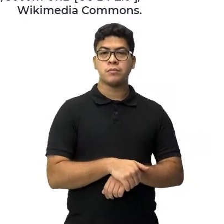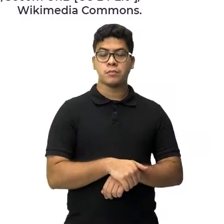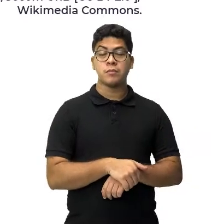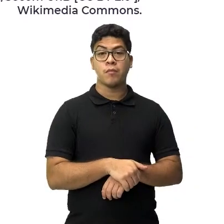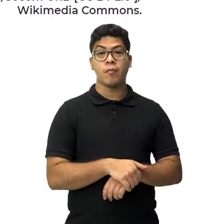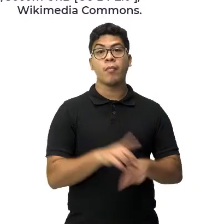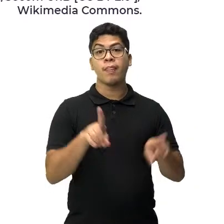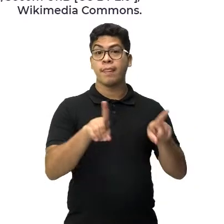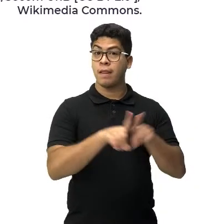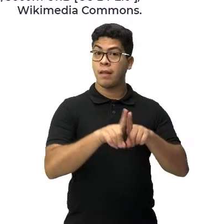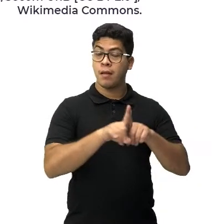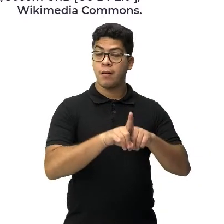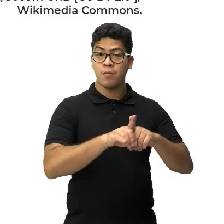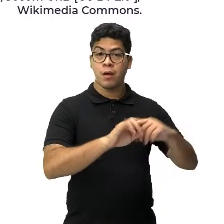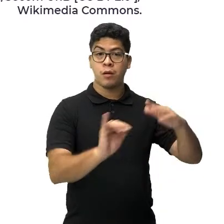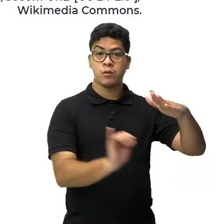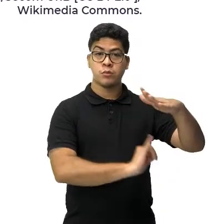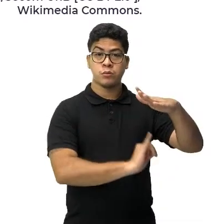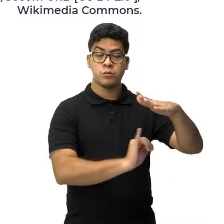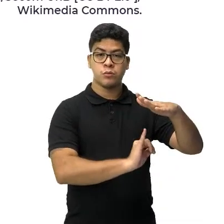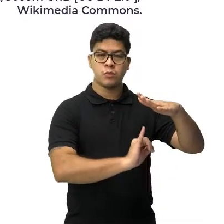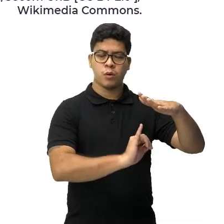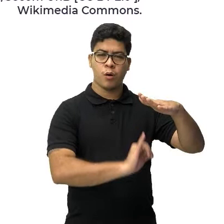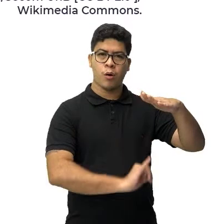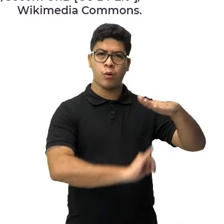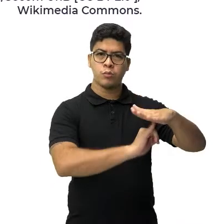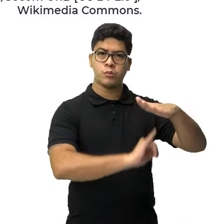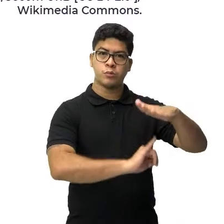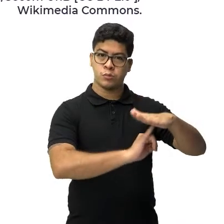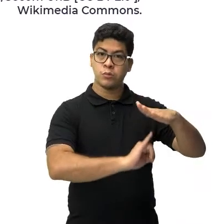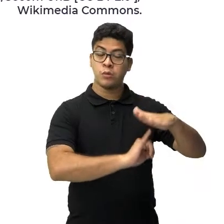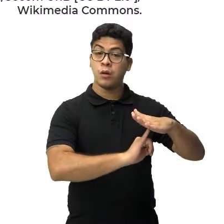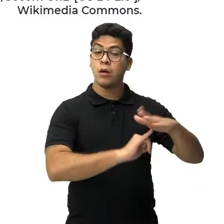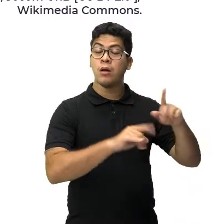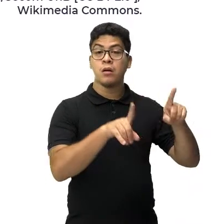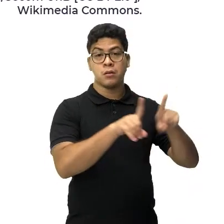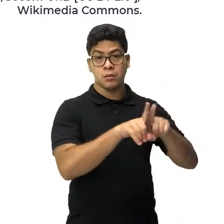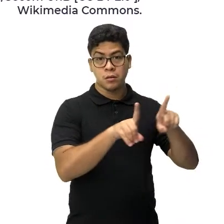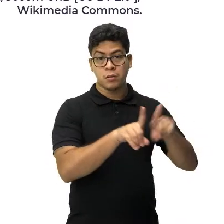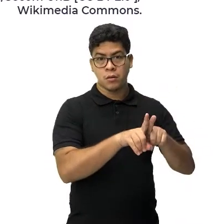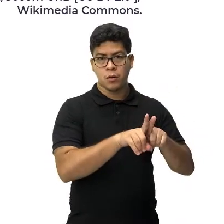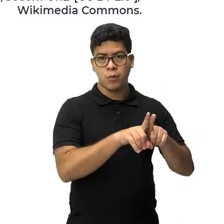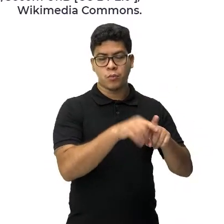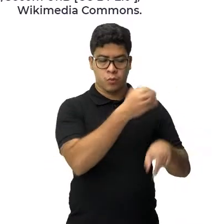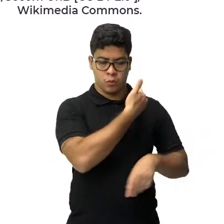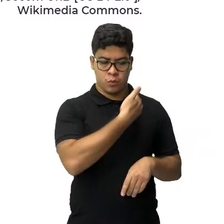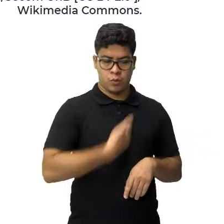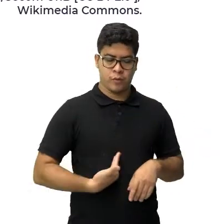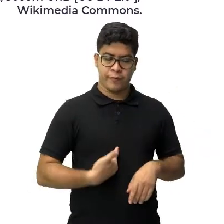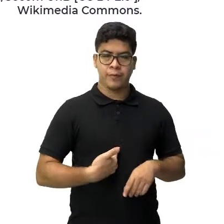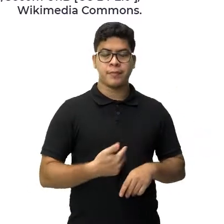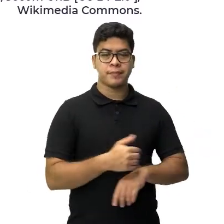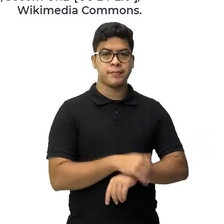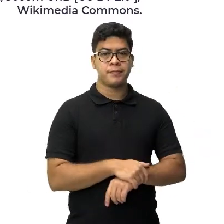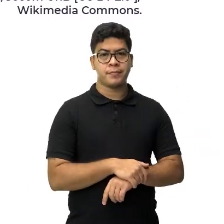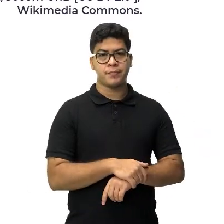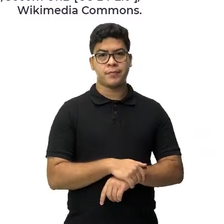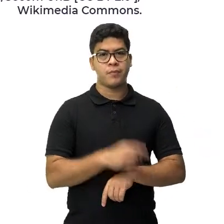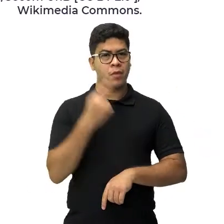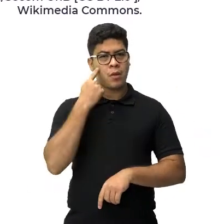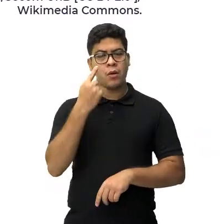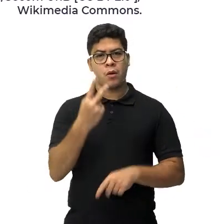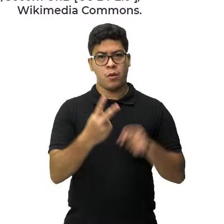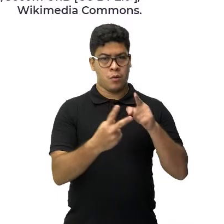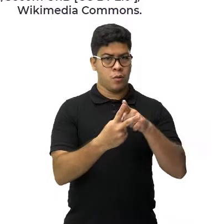e instituições pelos movimentos indígenas e pelas esferas de governo. Então, vejam, nós estamos tratando aí de